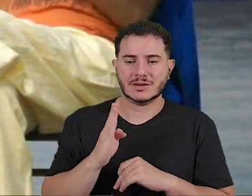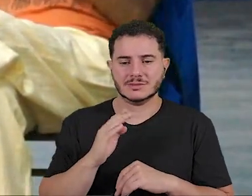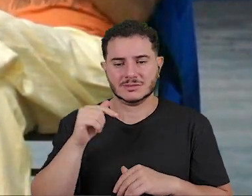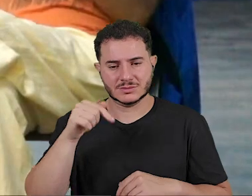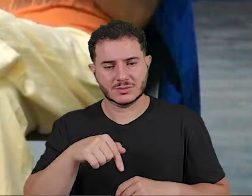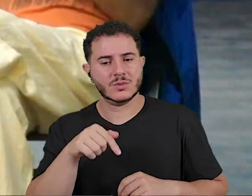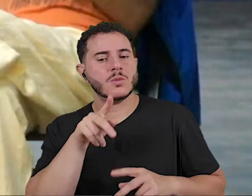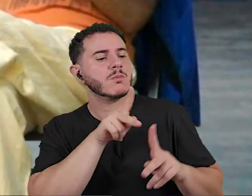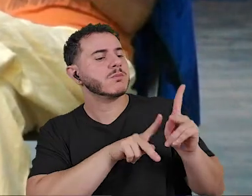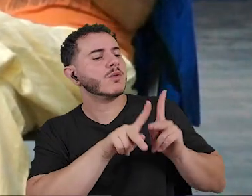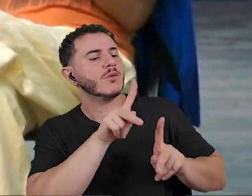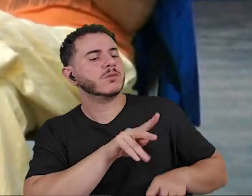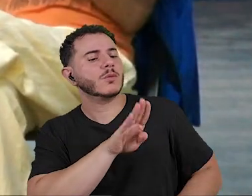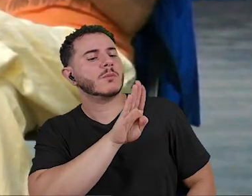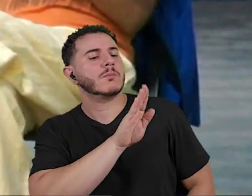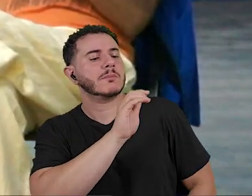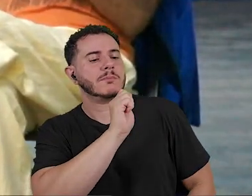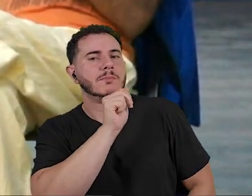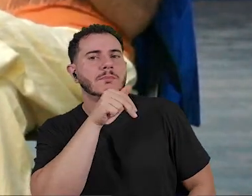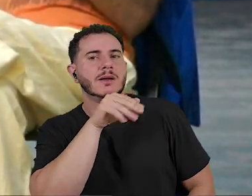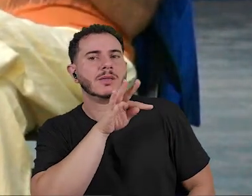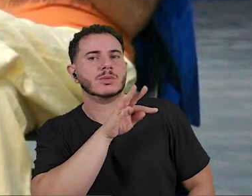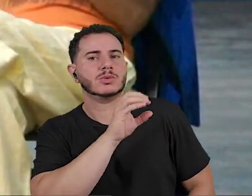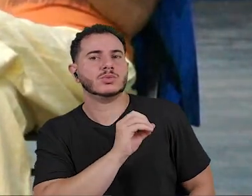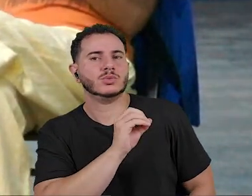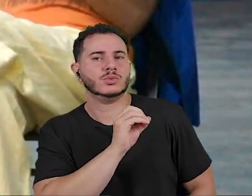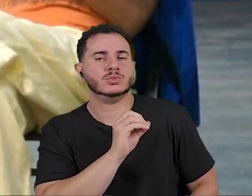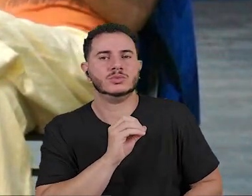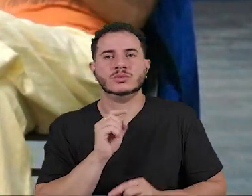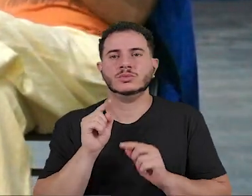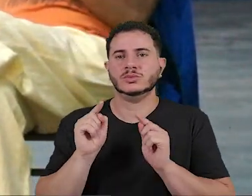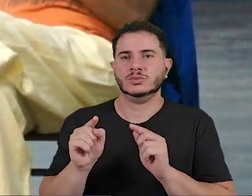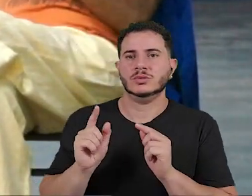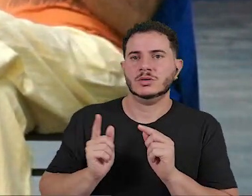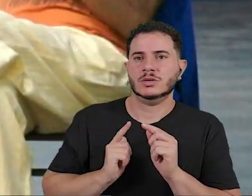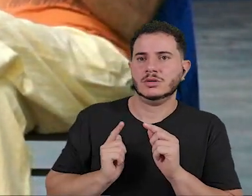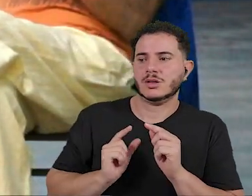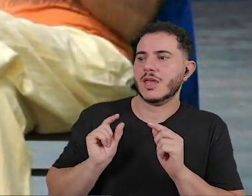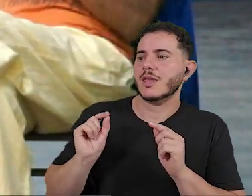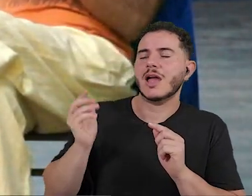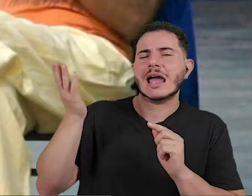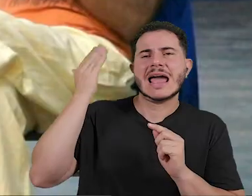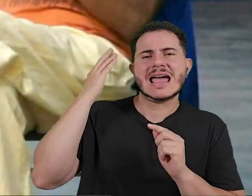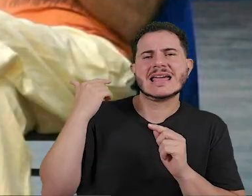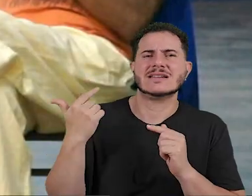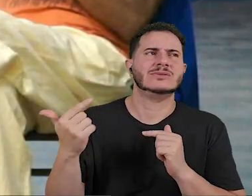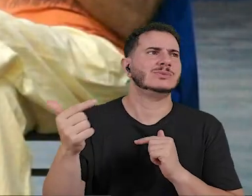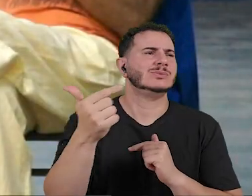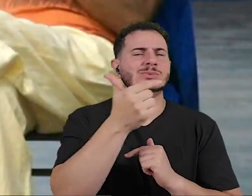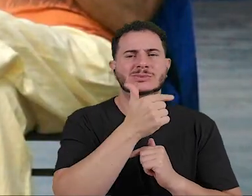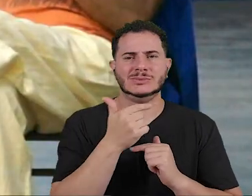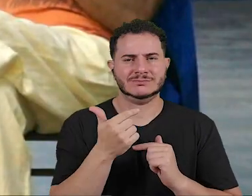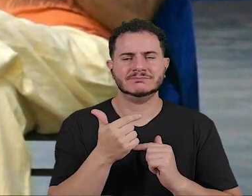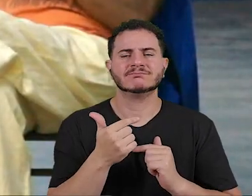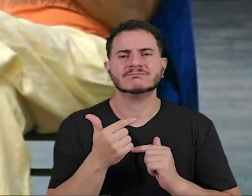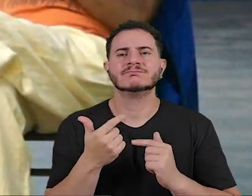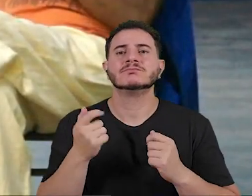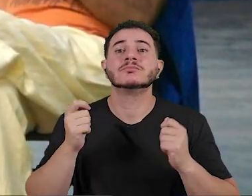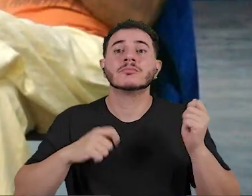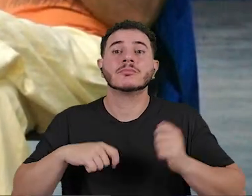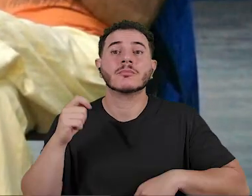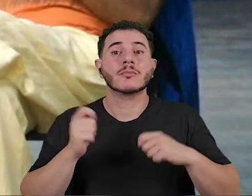1630 não tinha povo nagô aqui. Os maracatus são todos